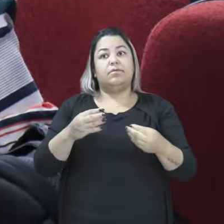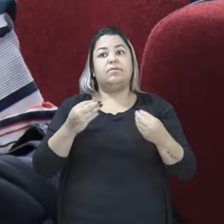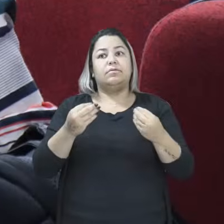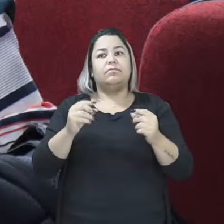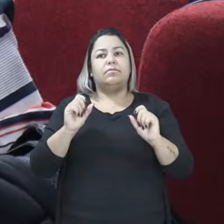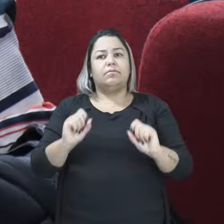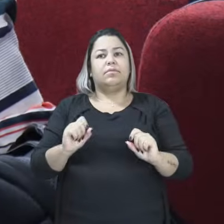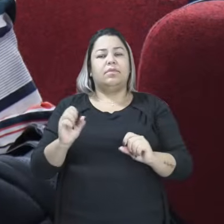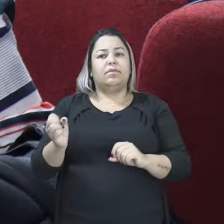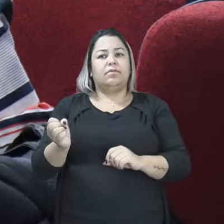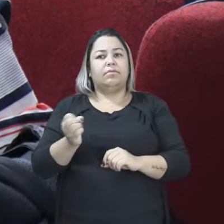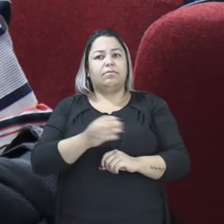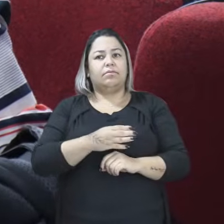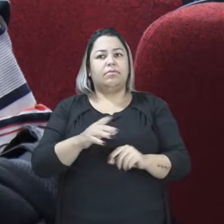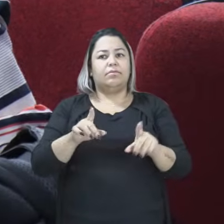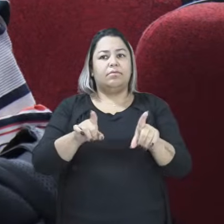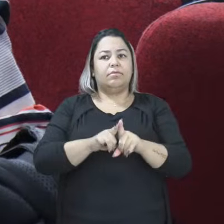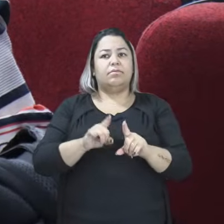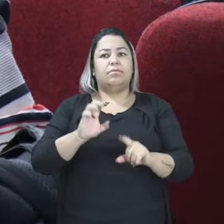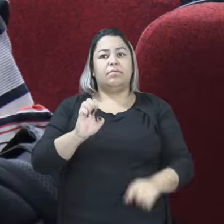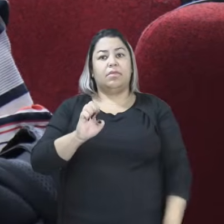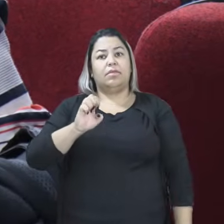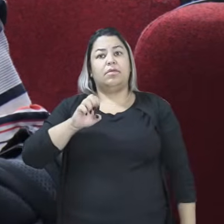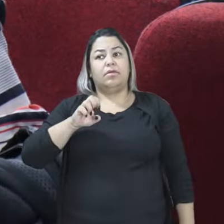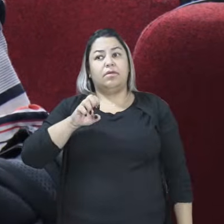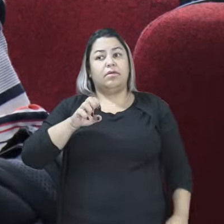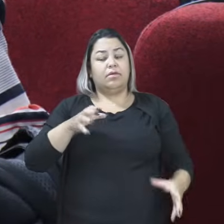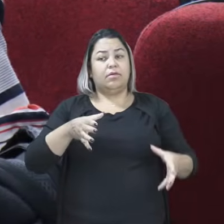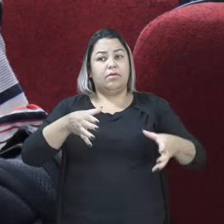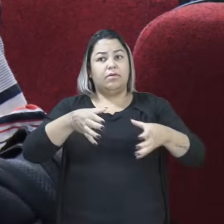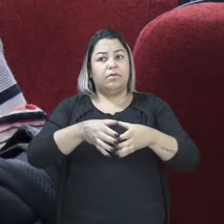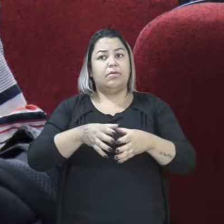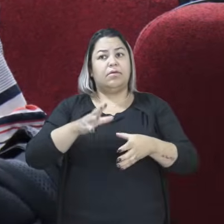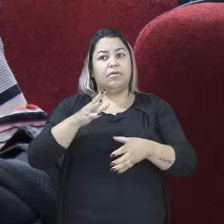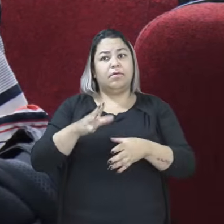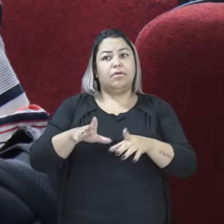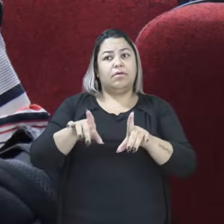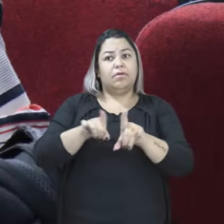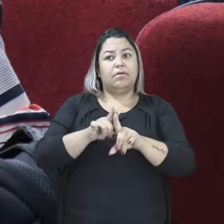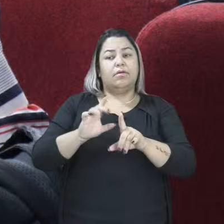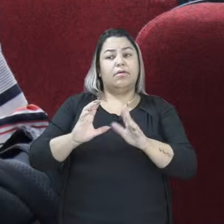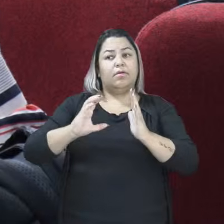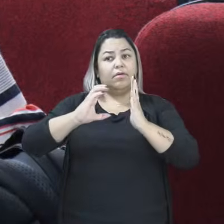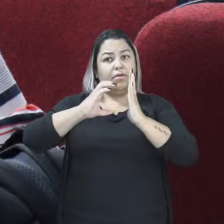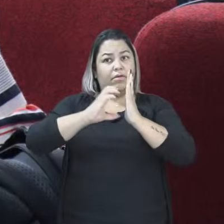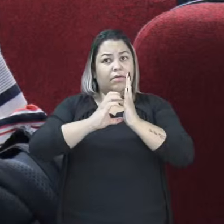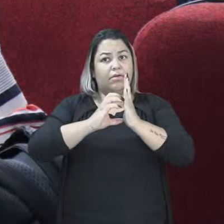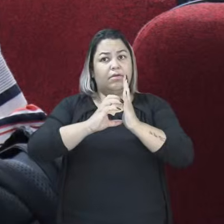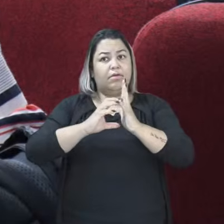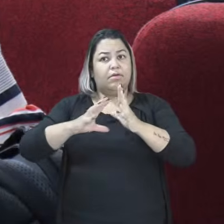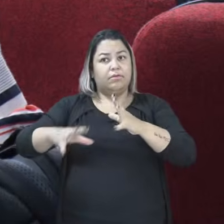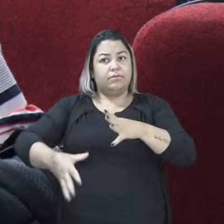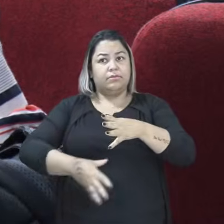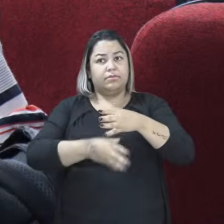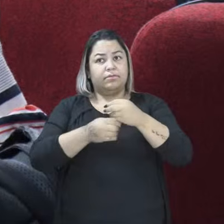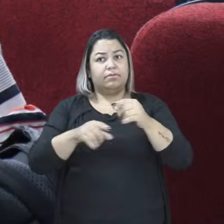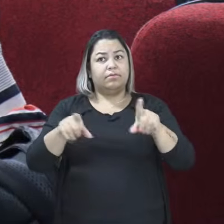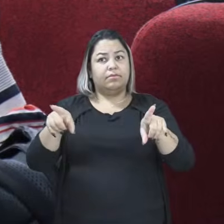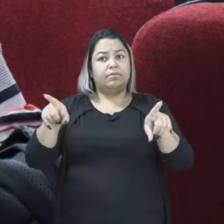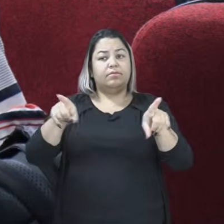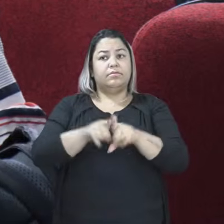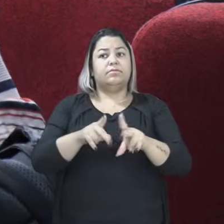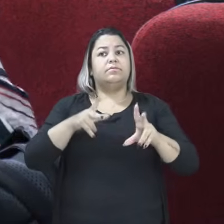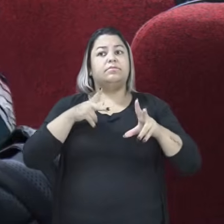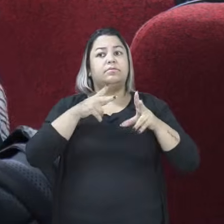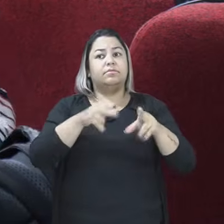nova executiva e se os candidatos derrotados vão compô-la também? Como é que está sendo